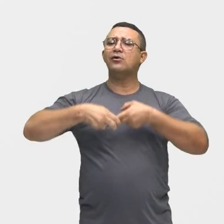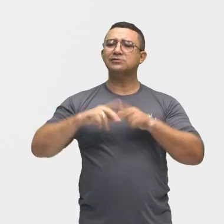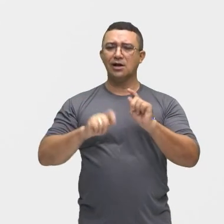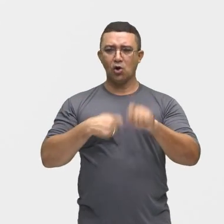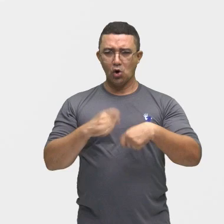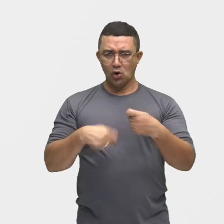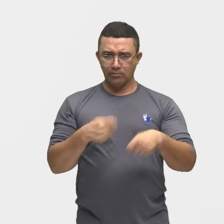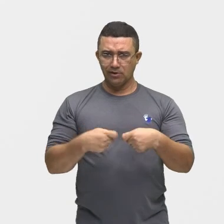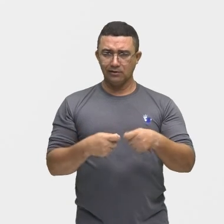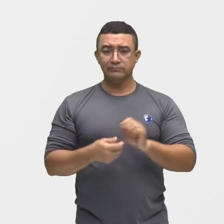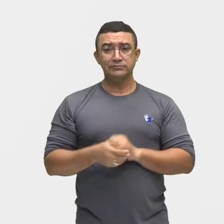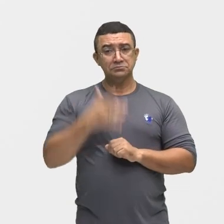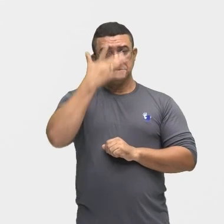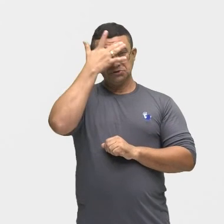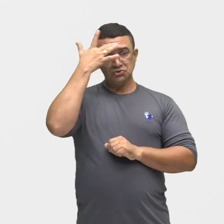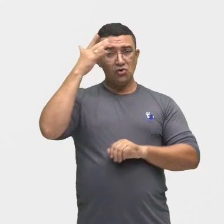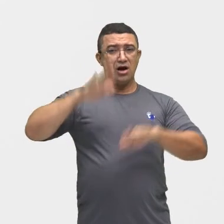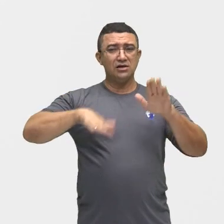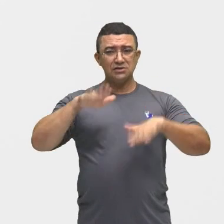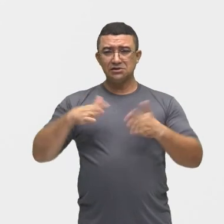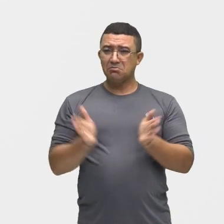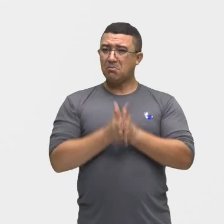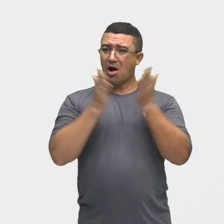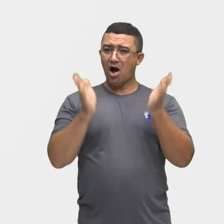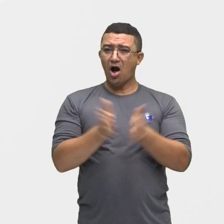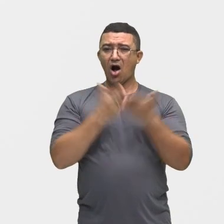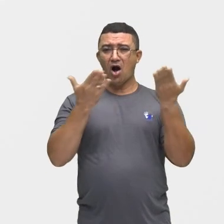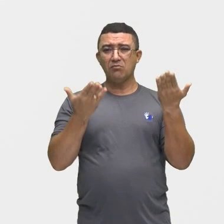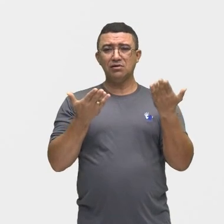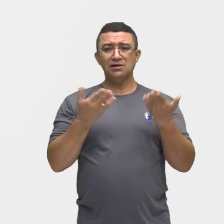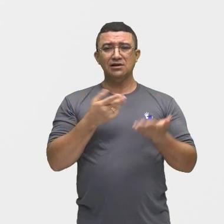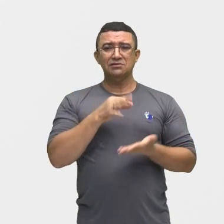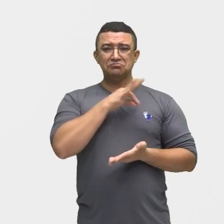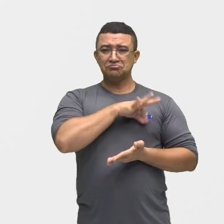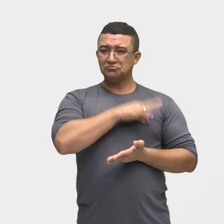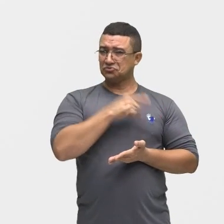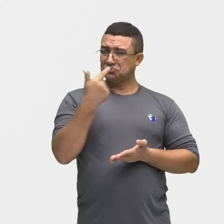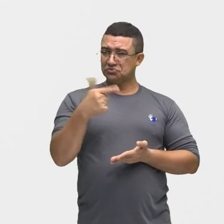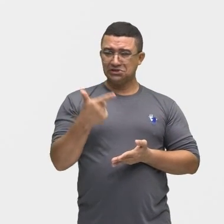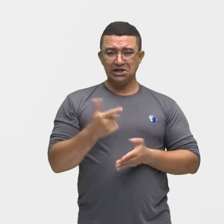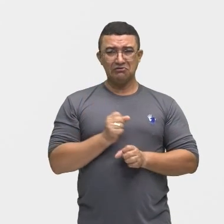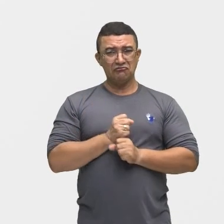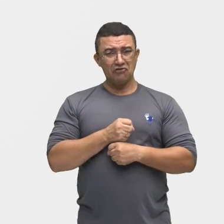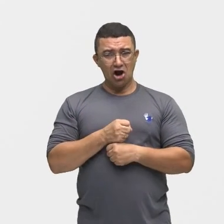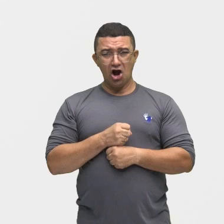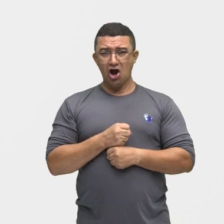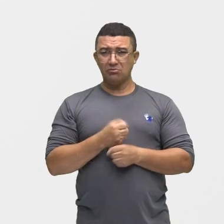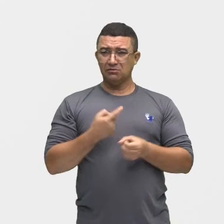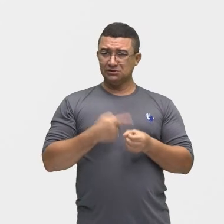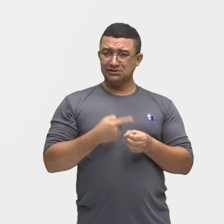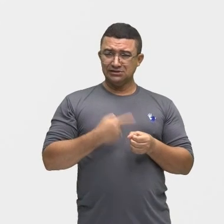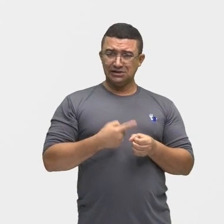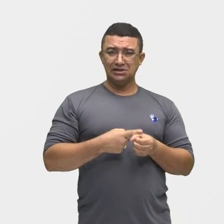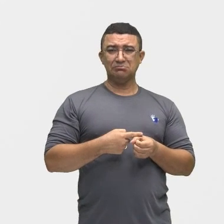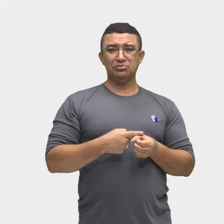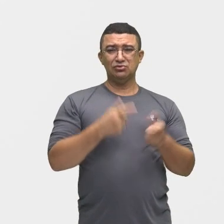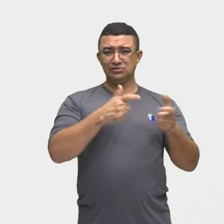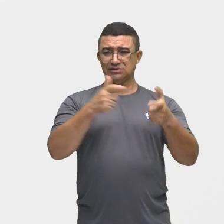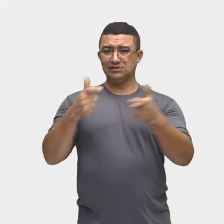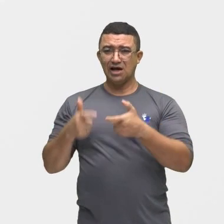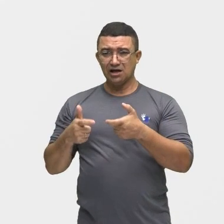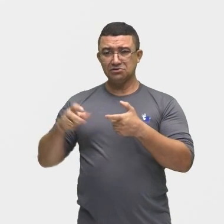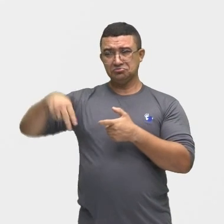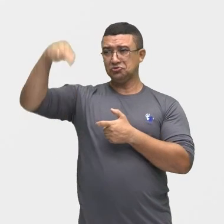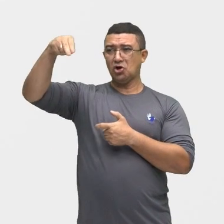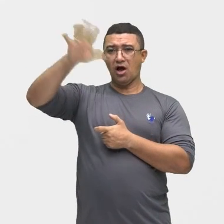as pessoas que não têm condições ali econômicas de estar naquela cidade, naquele município, né, da